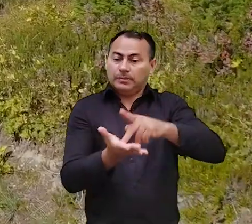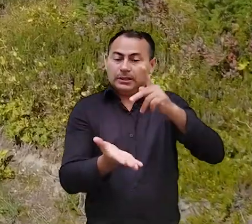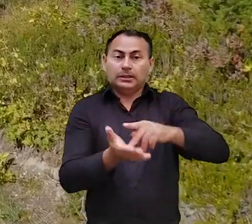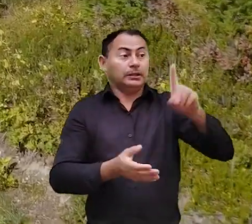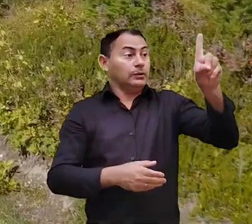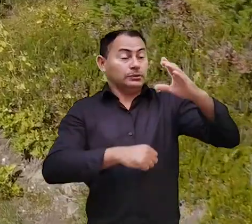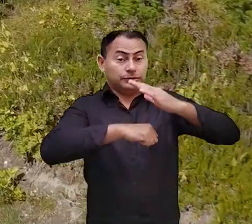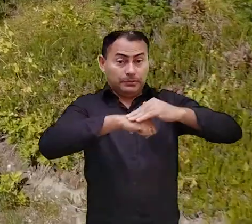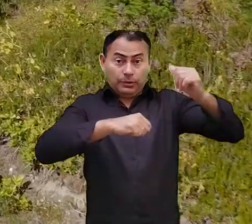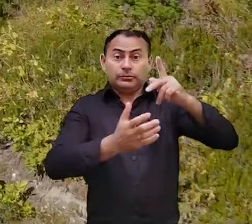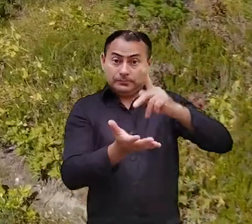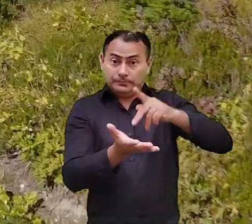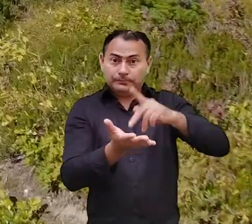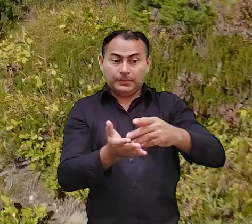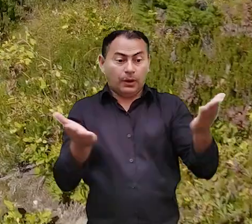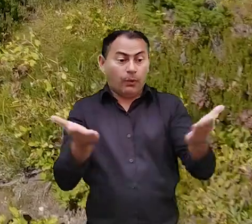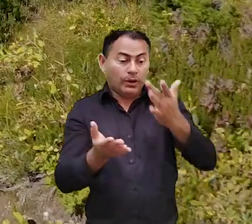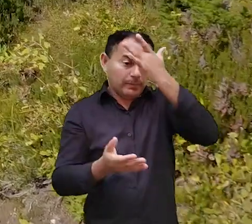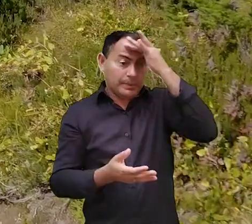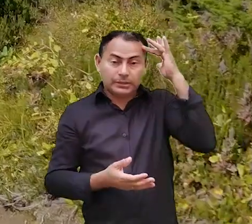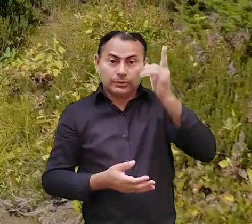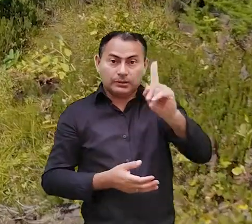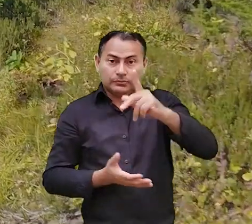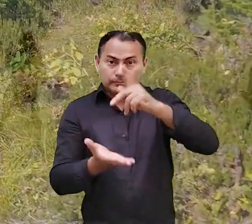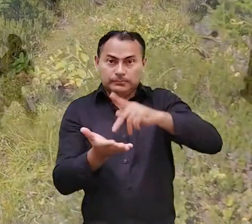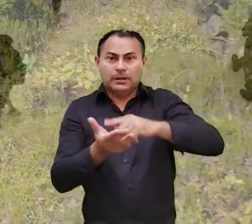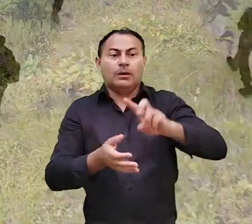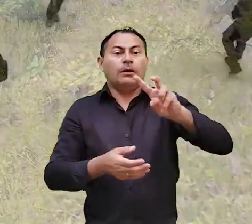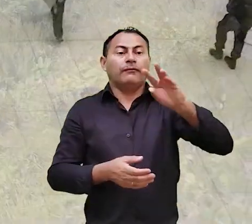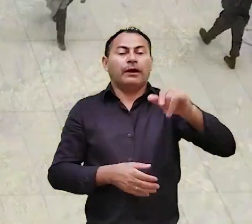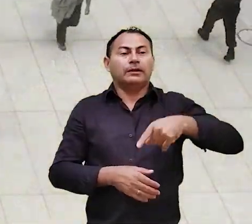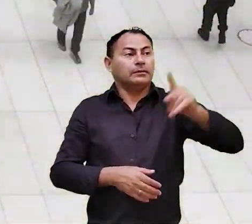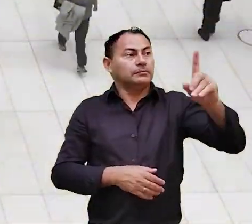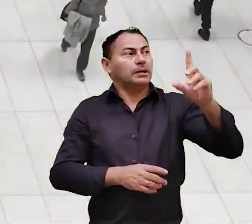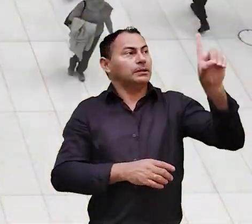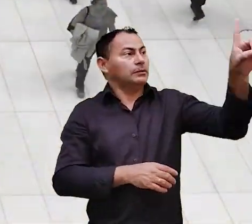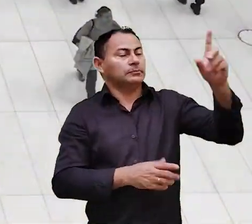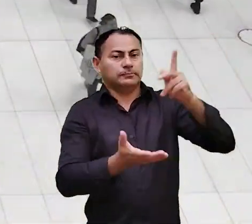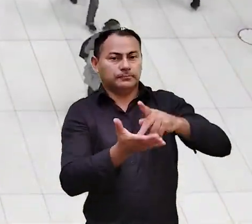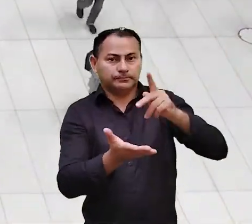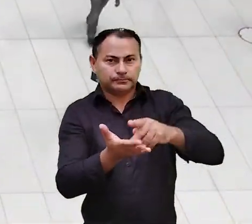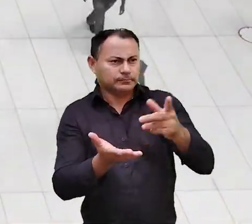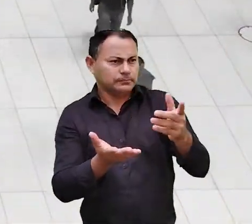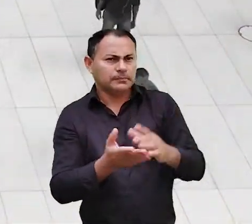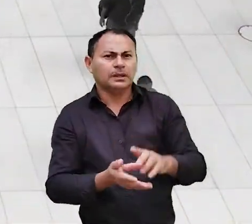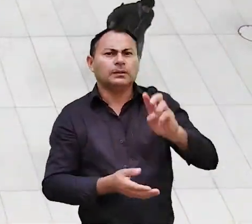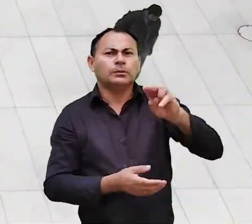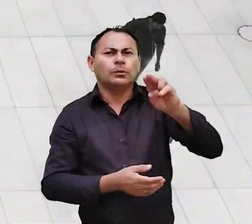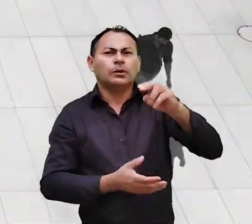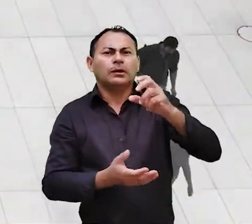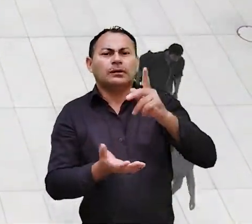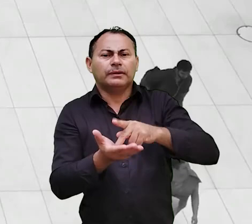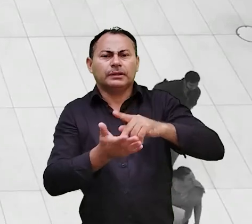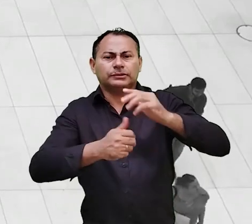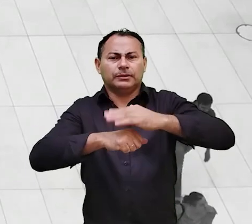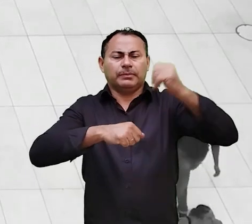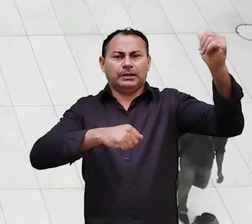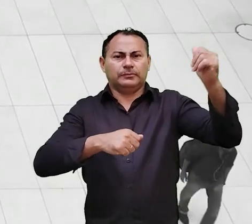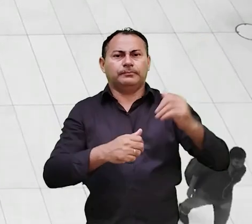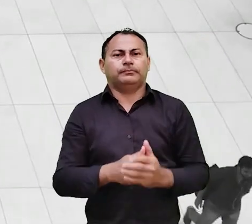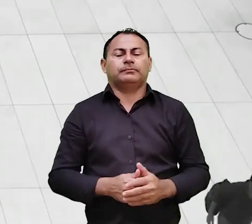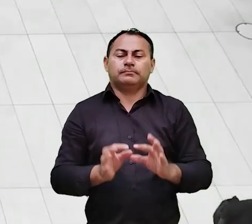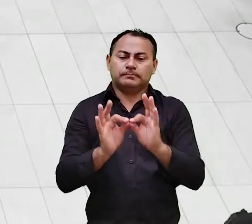também tinha sido verdadeiro. Muitas pessoas hoje não são verdadeiras quando vão para Deus porque, na verdade, nunca foram